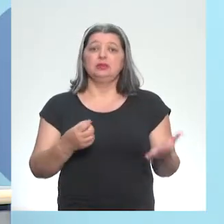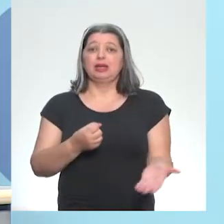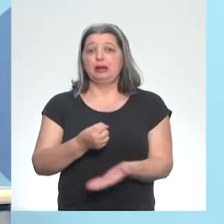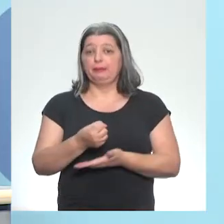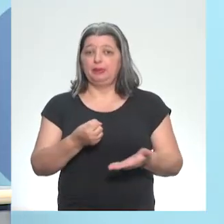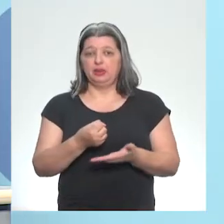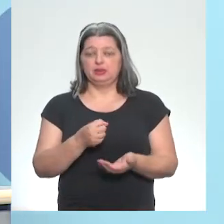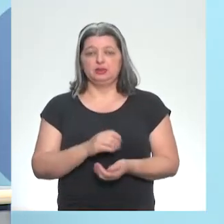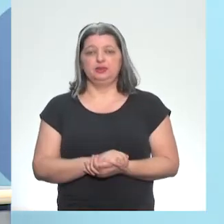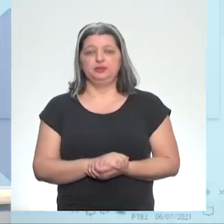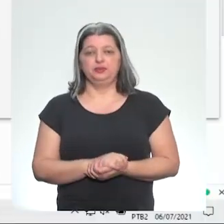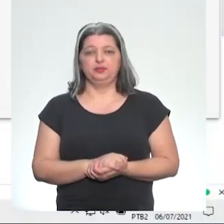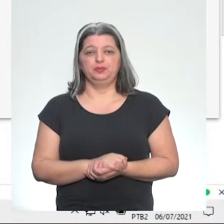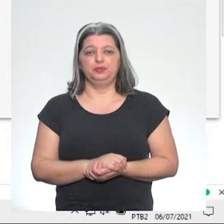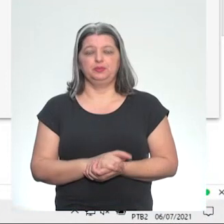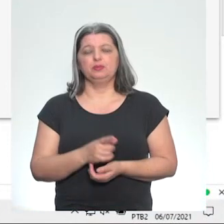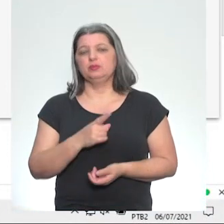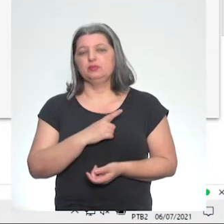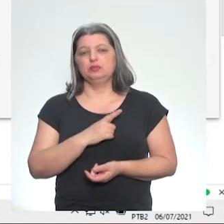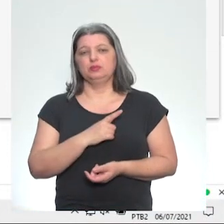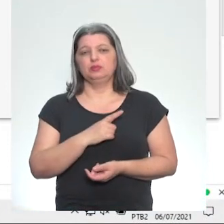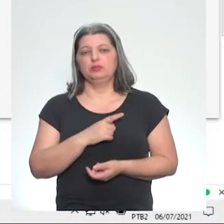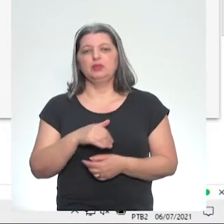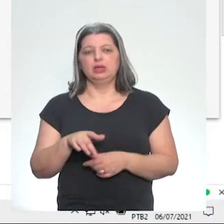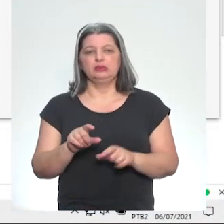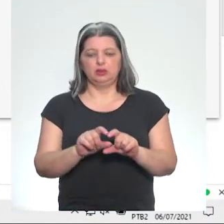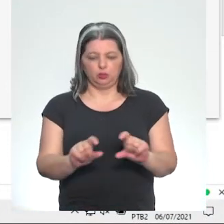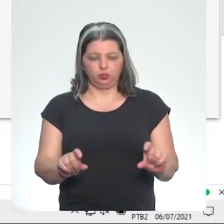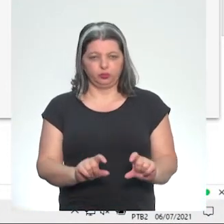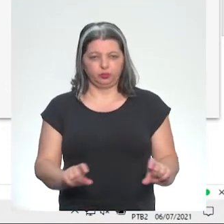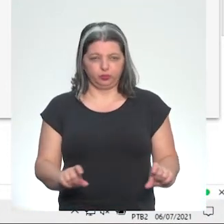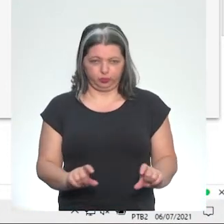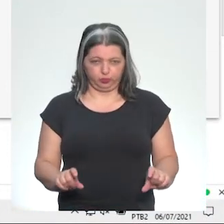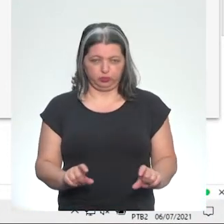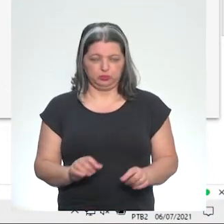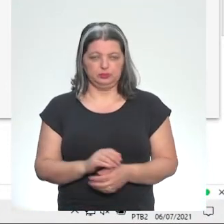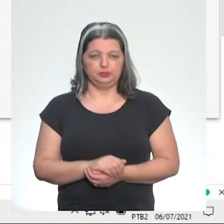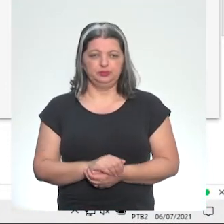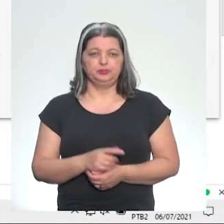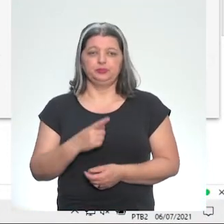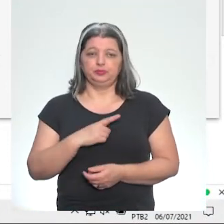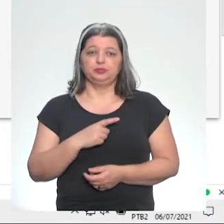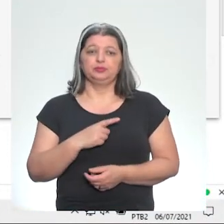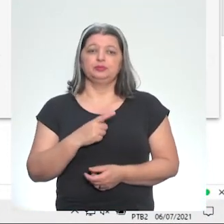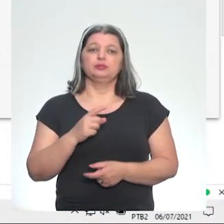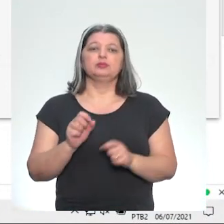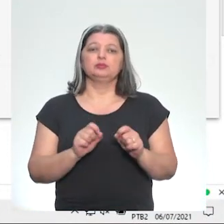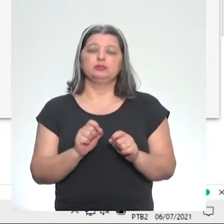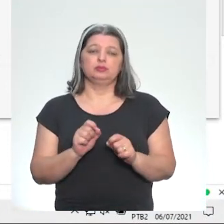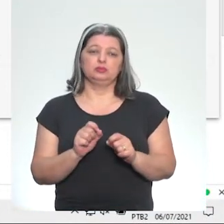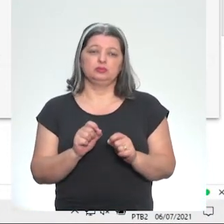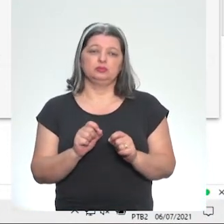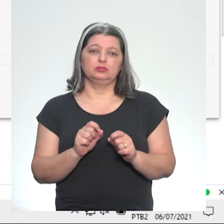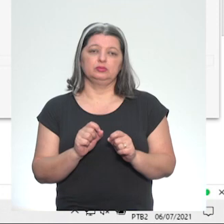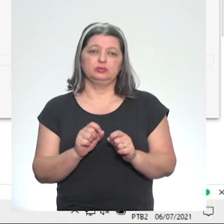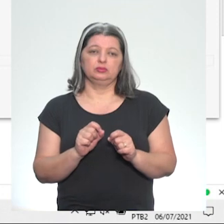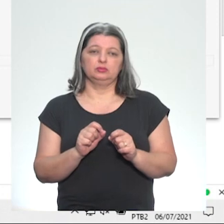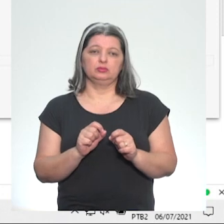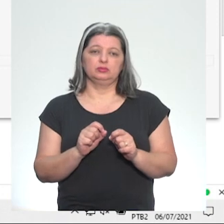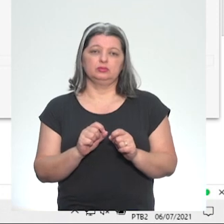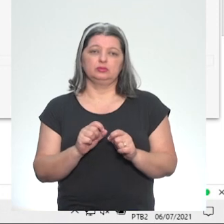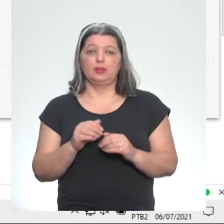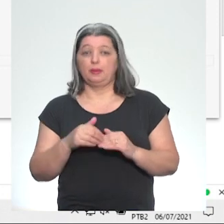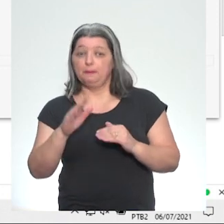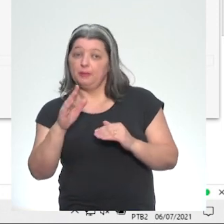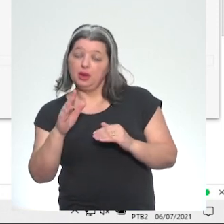a média, aí a gente tem mais linhas aqui, então, if, se a média for maior ou igual a